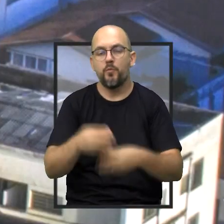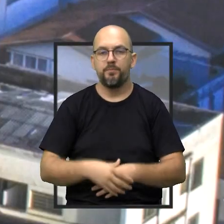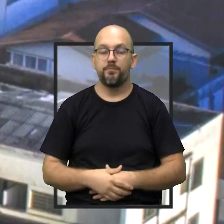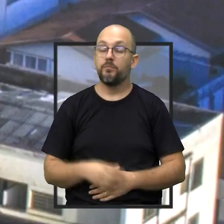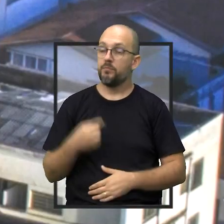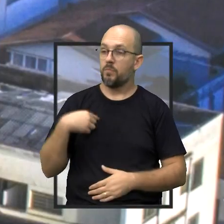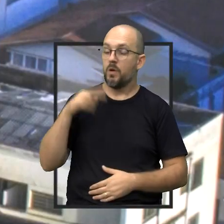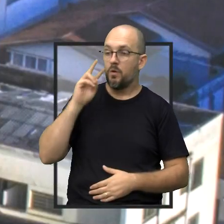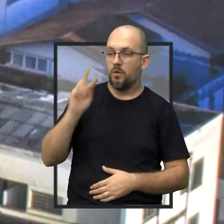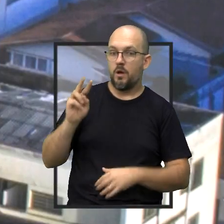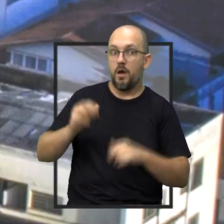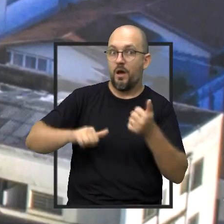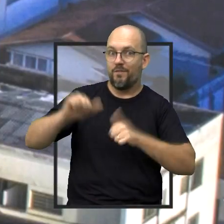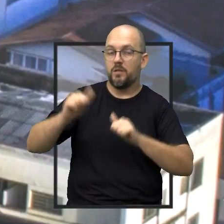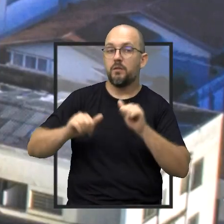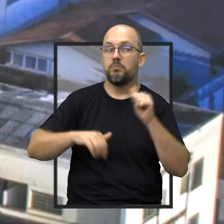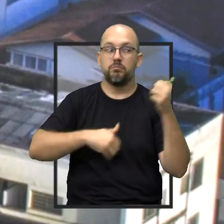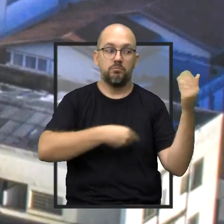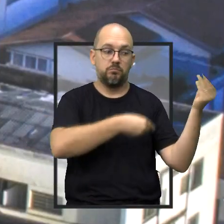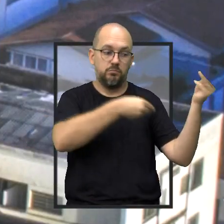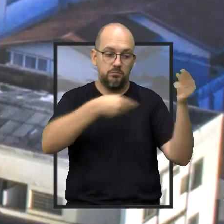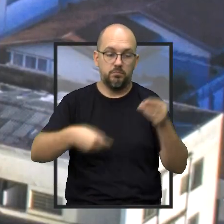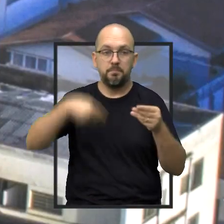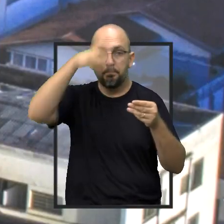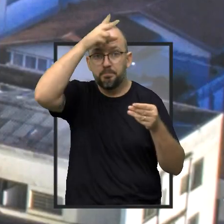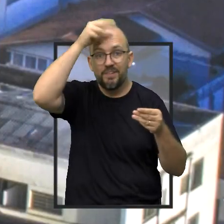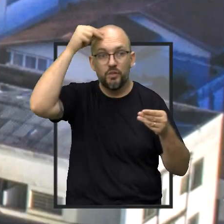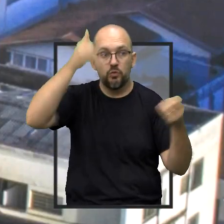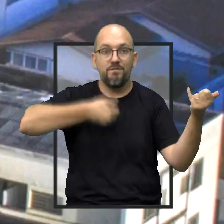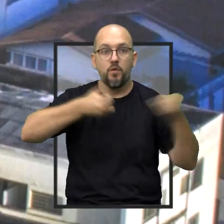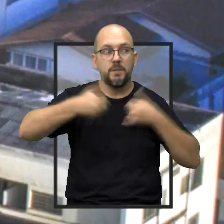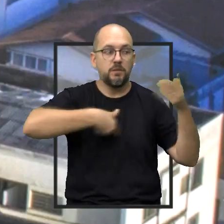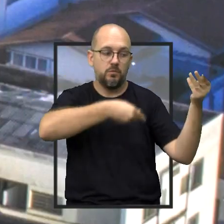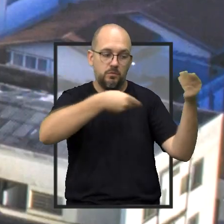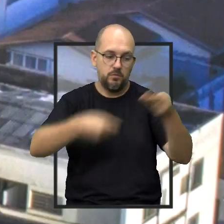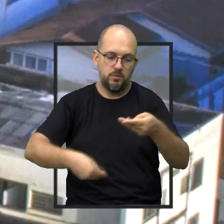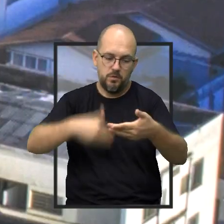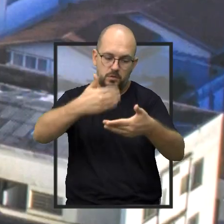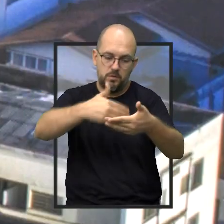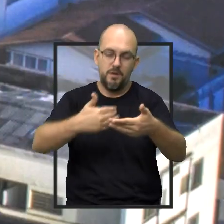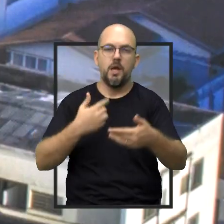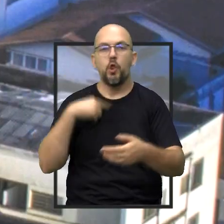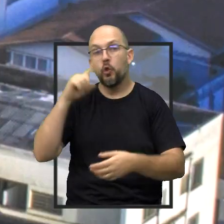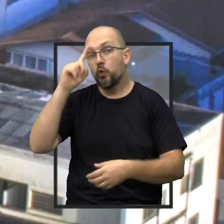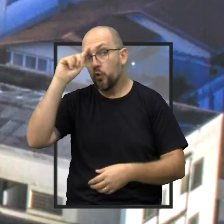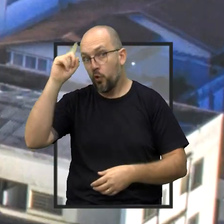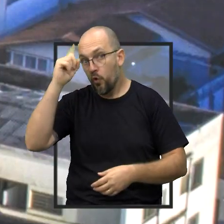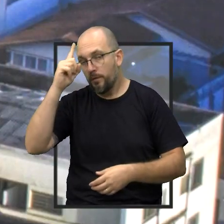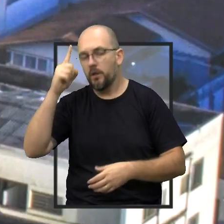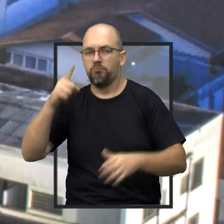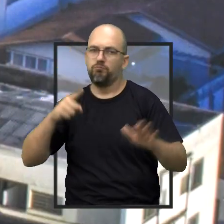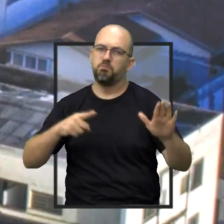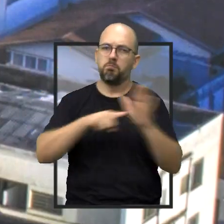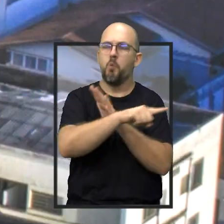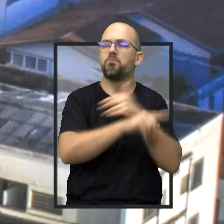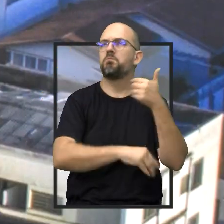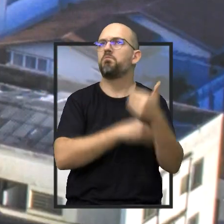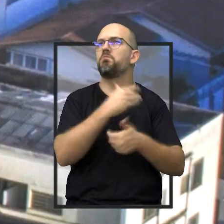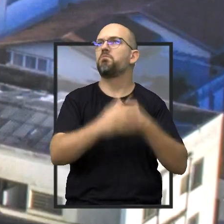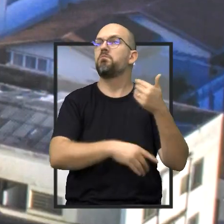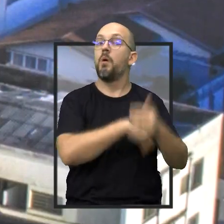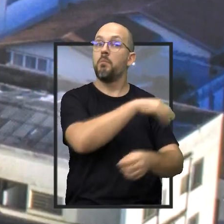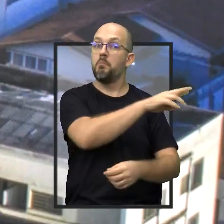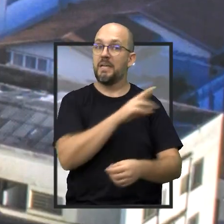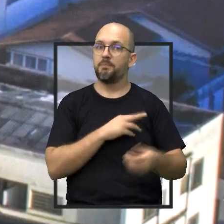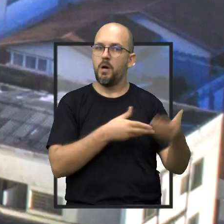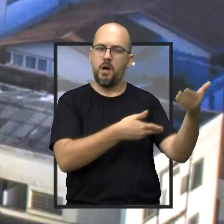Eu avalio conforme as informações que a gente recebe da própria prefeitura. Gera a dúvida, a gente questiona. E aí vem a